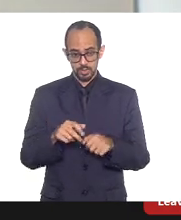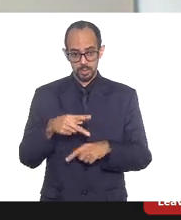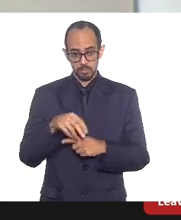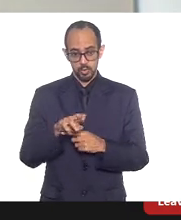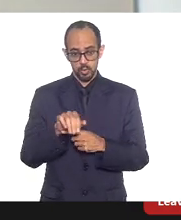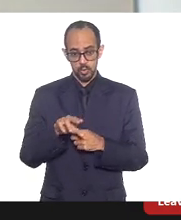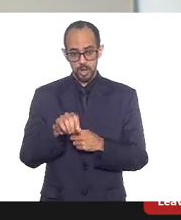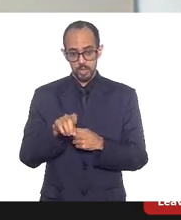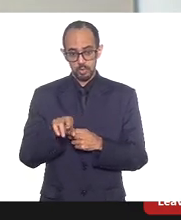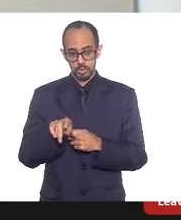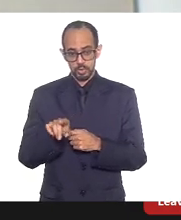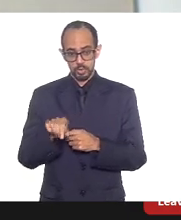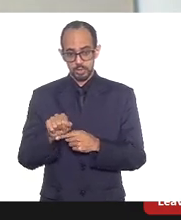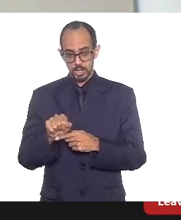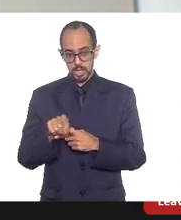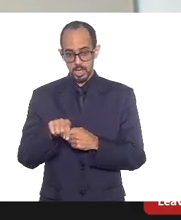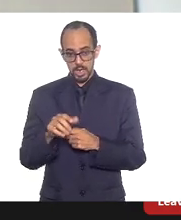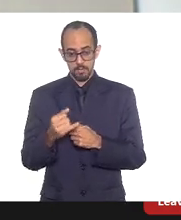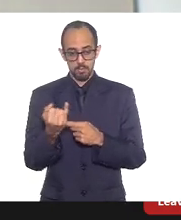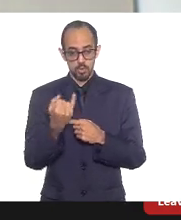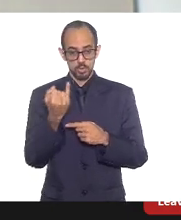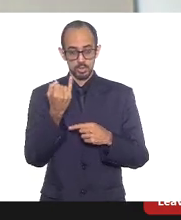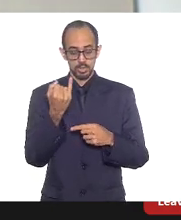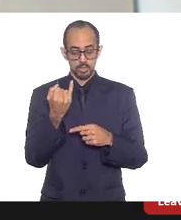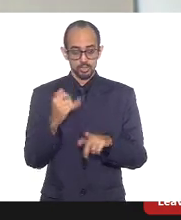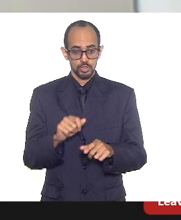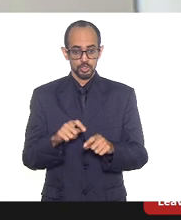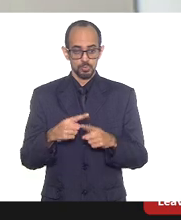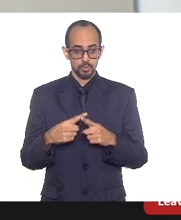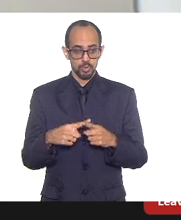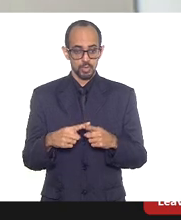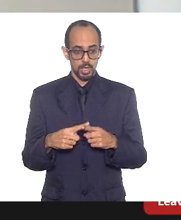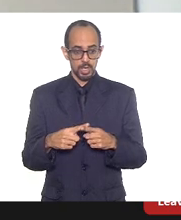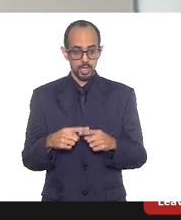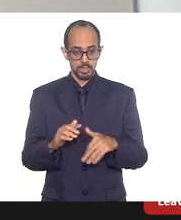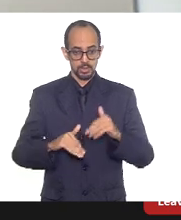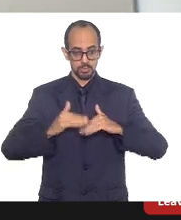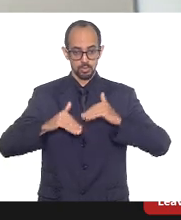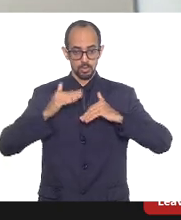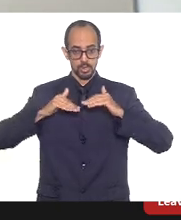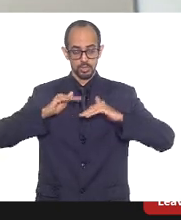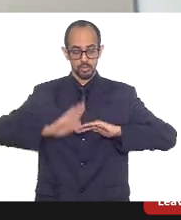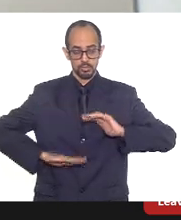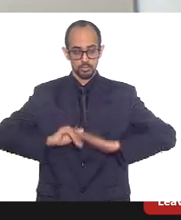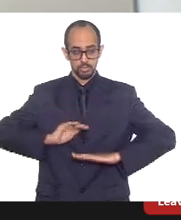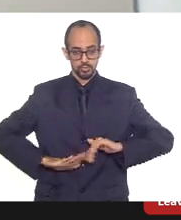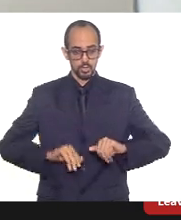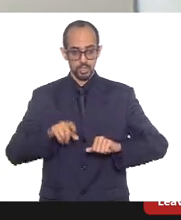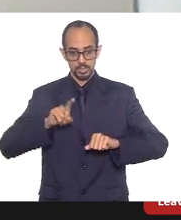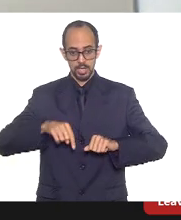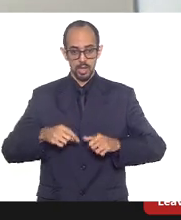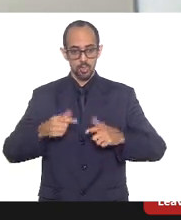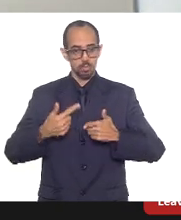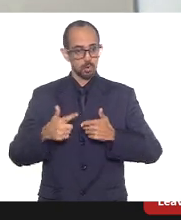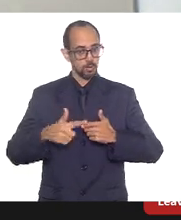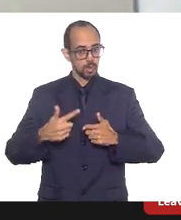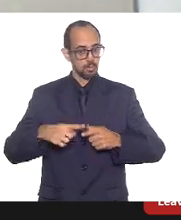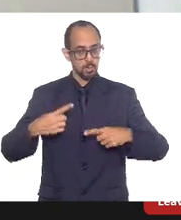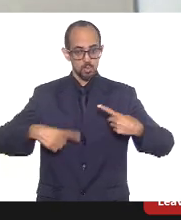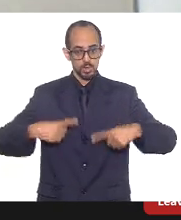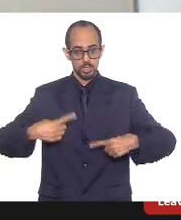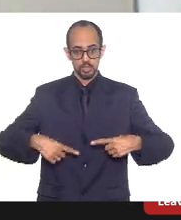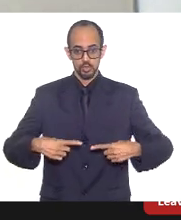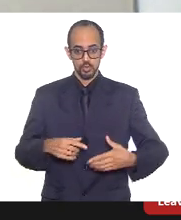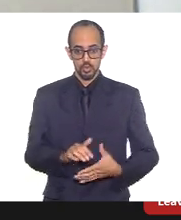importantes para que a gente tenha uma compreensão, então, de que essa questão das progressões e dos enquadramentos é uma questão política. E no caso